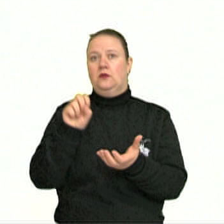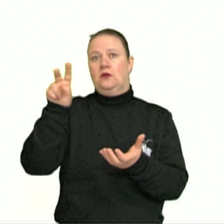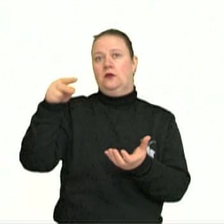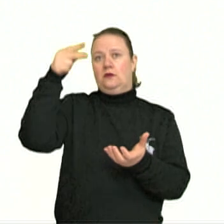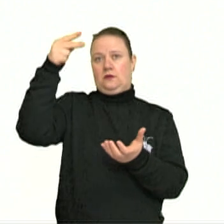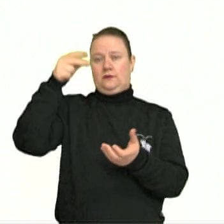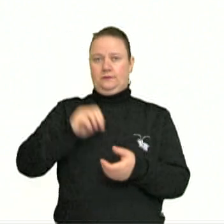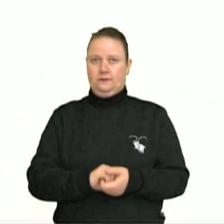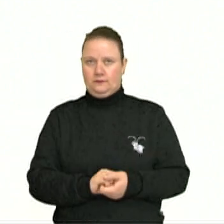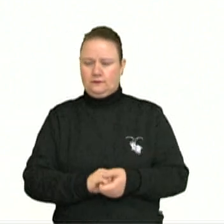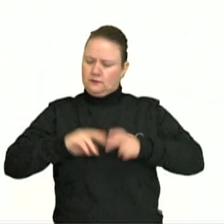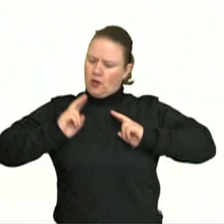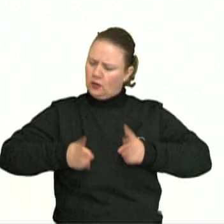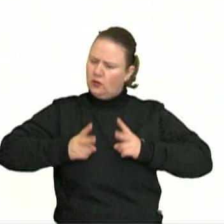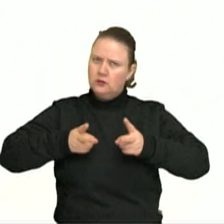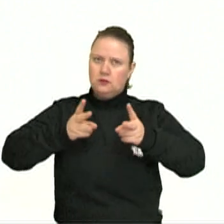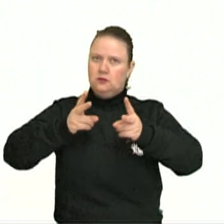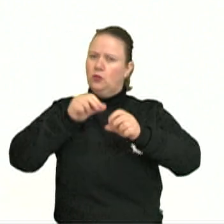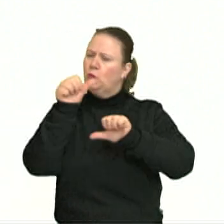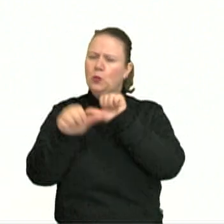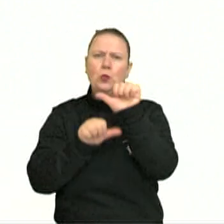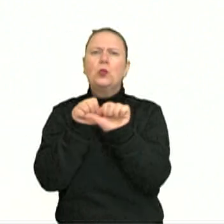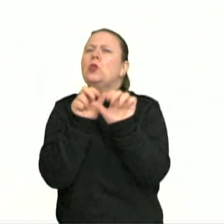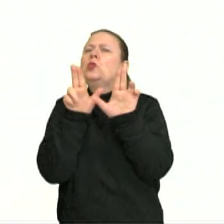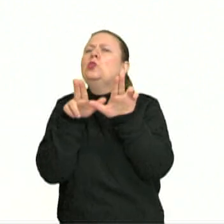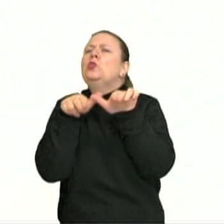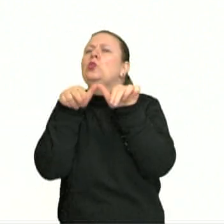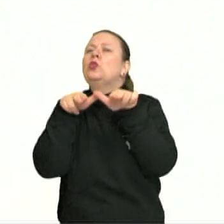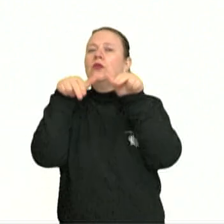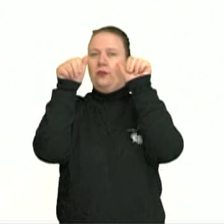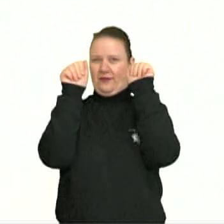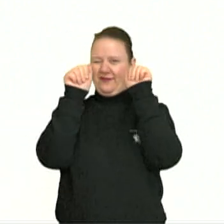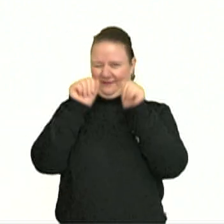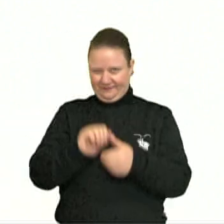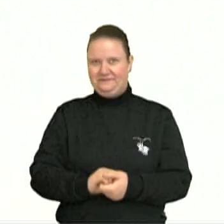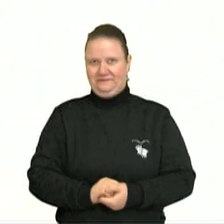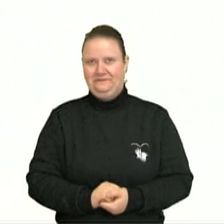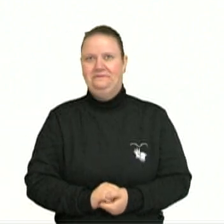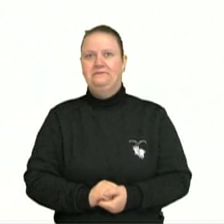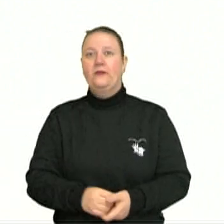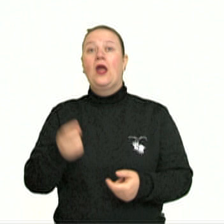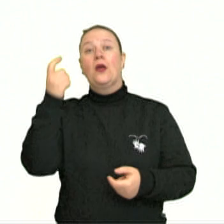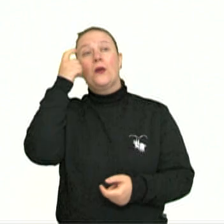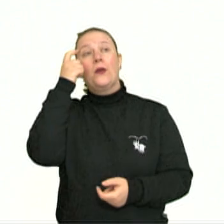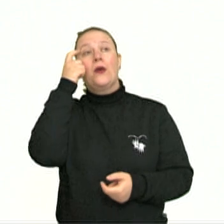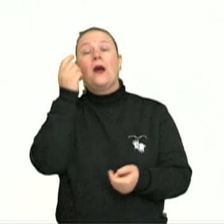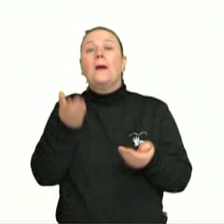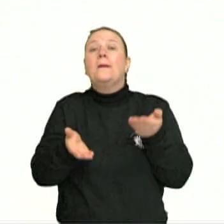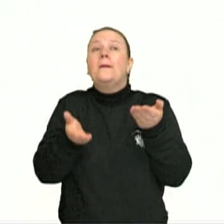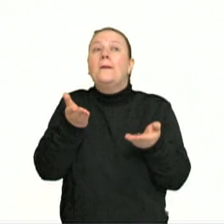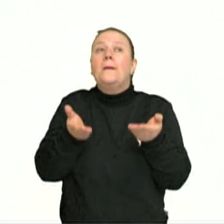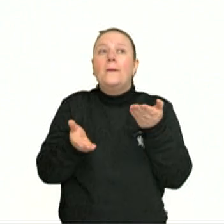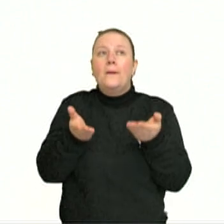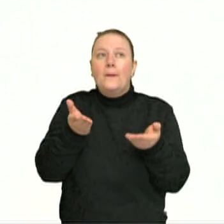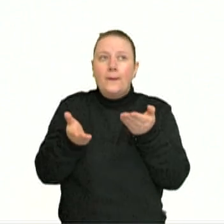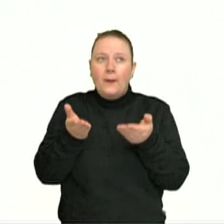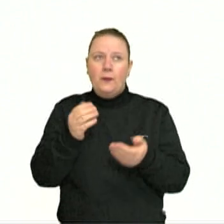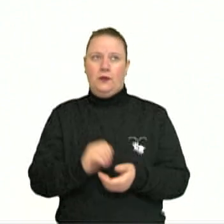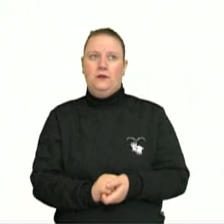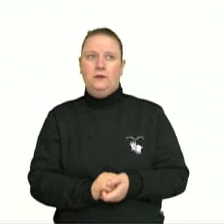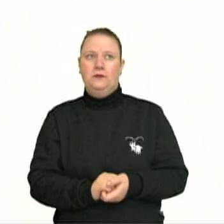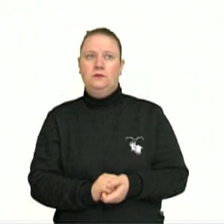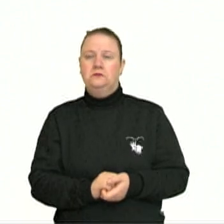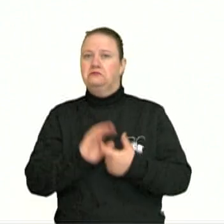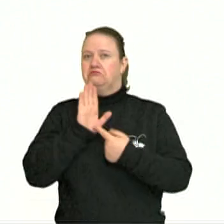de constantes, certo? A massa da joia não aparece na